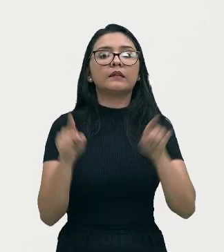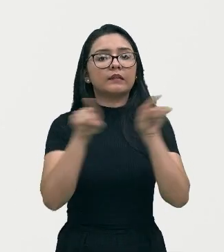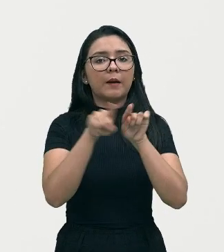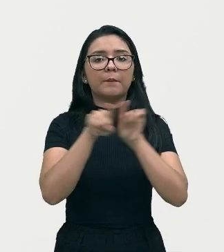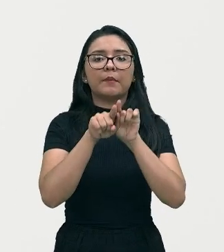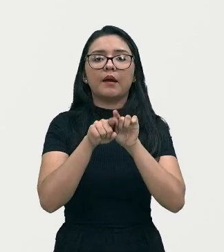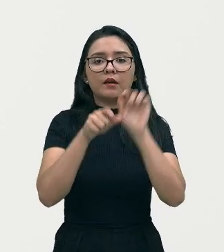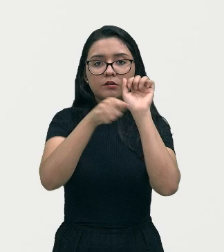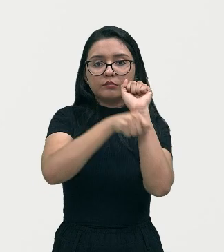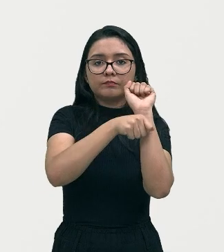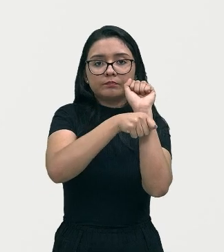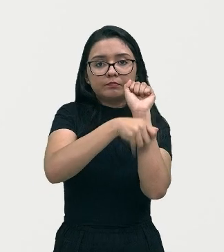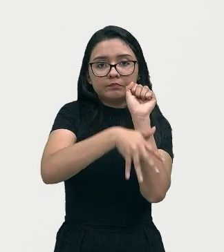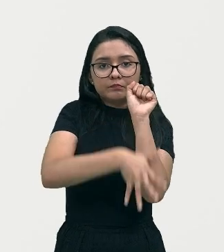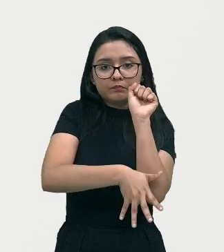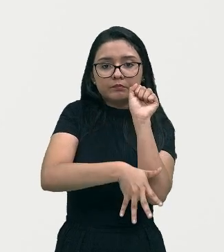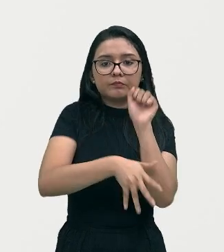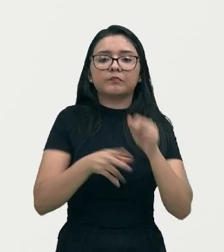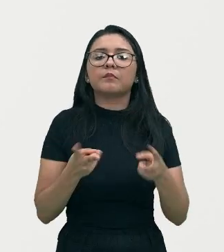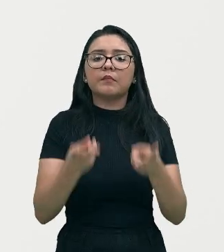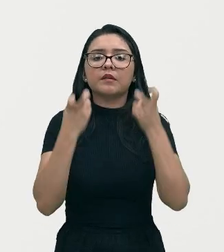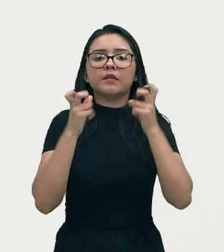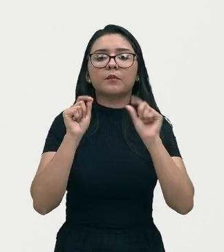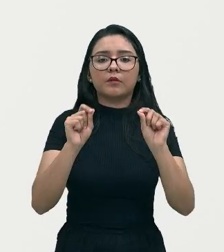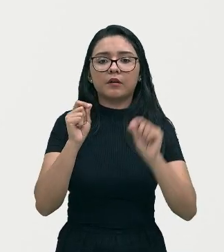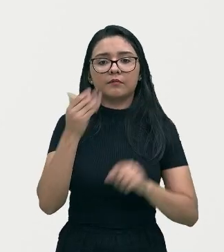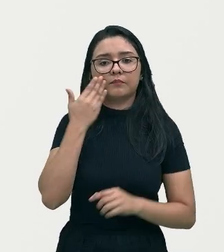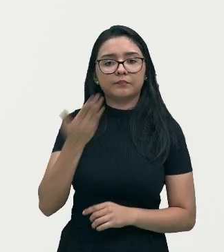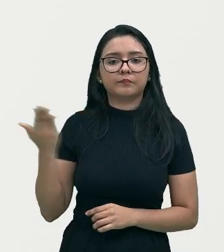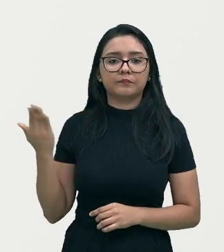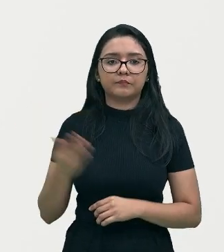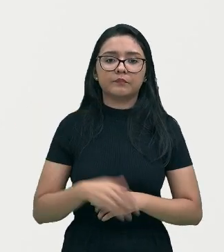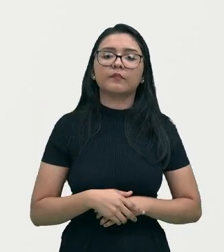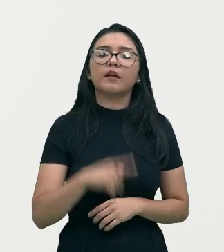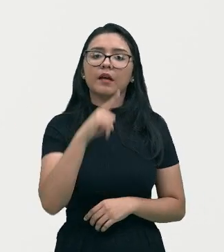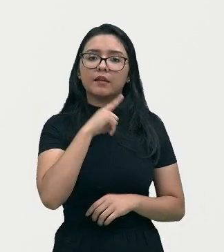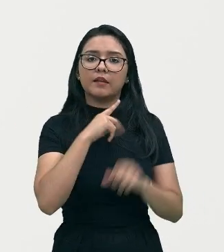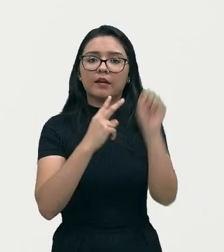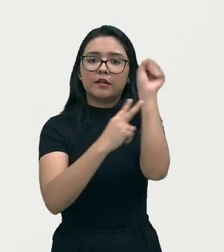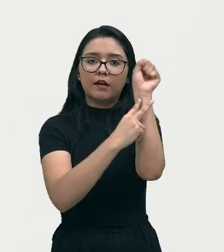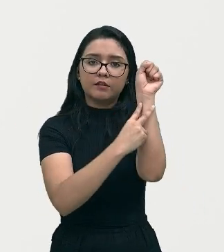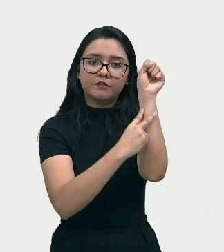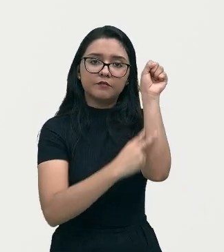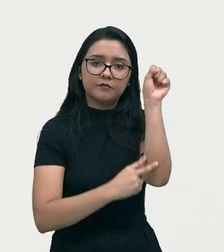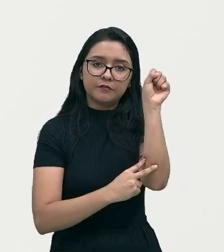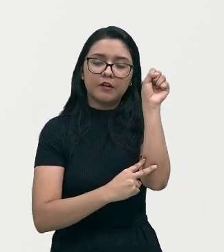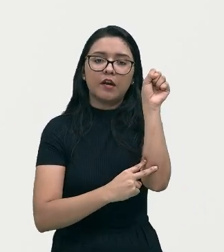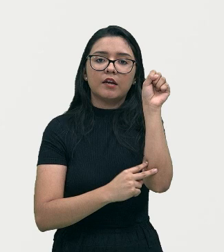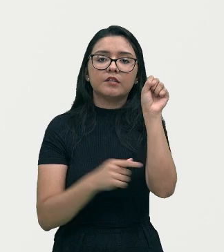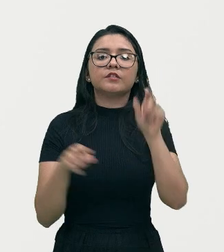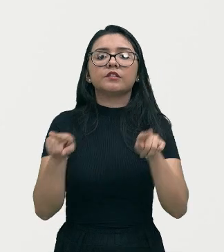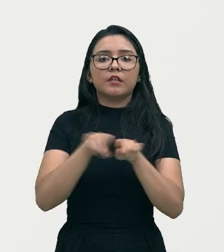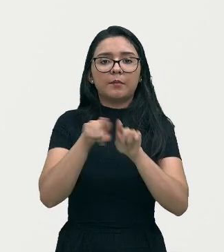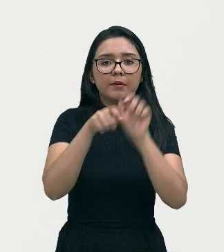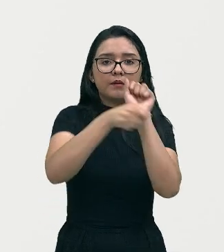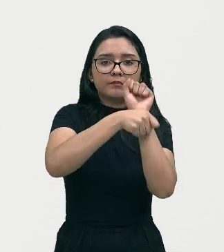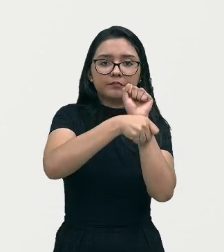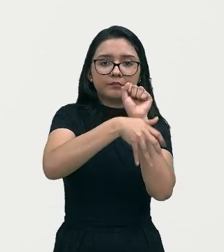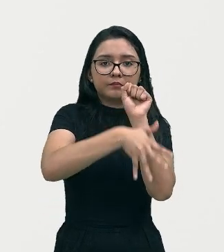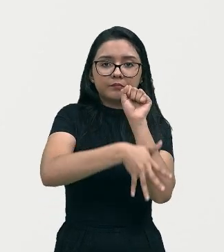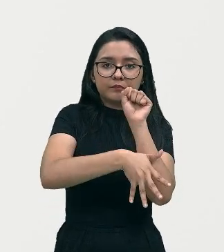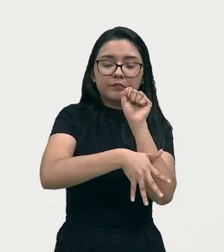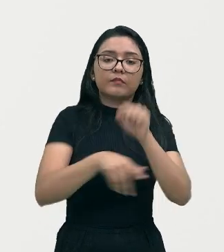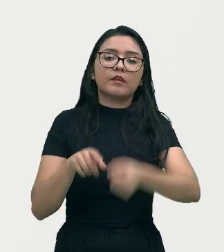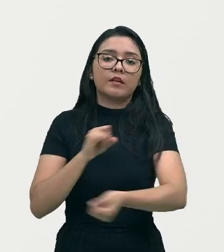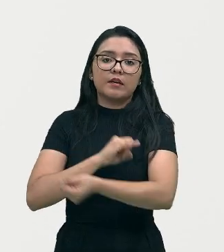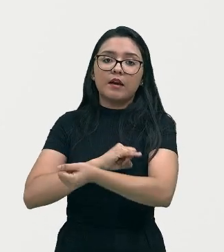observar esses vasos sanguíneos aqui, olha só, a gente tem as veias, os capilares e as artérias, né? E a gente